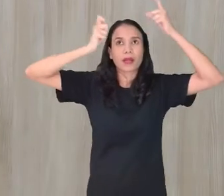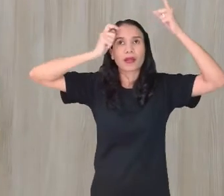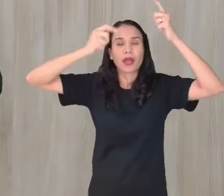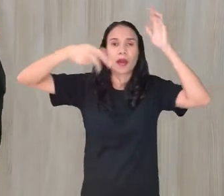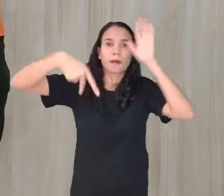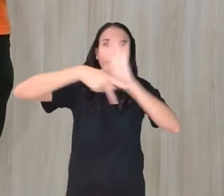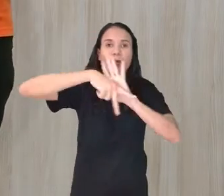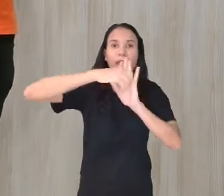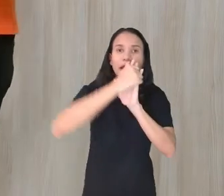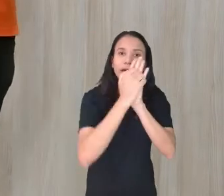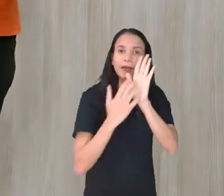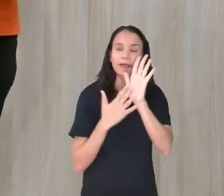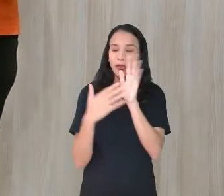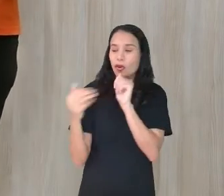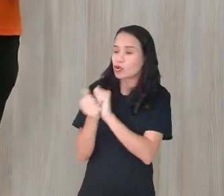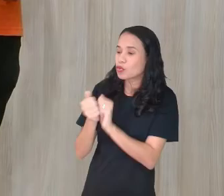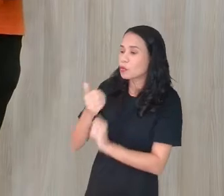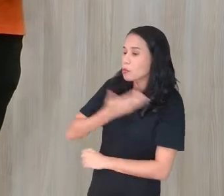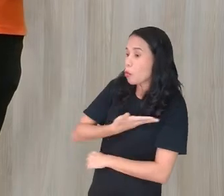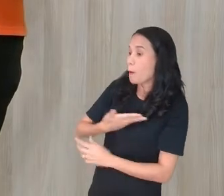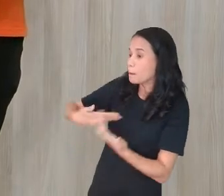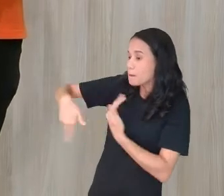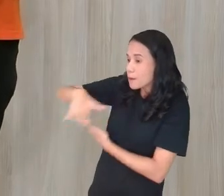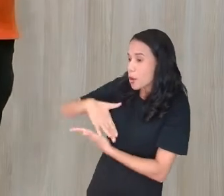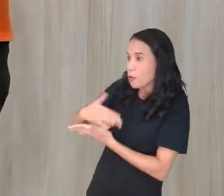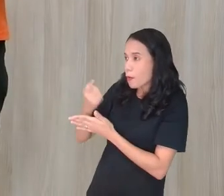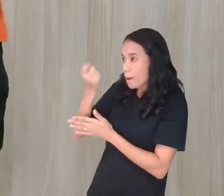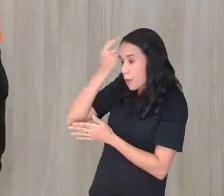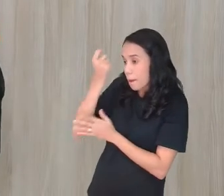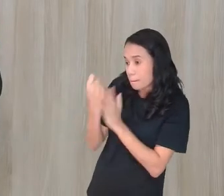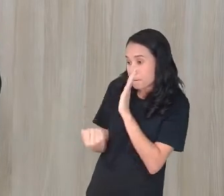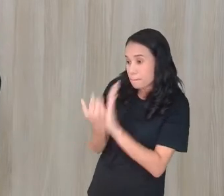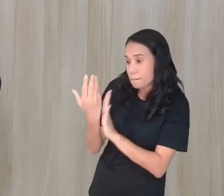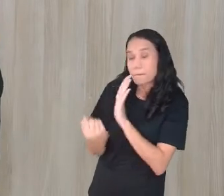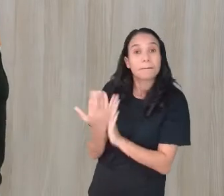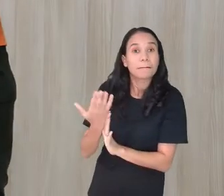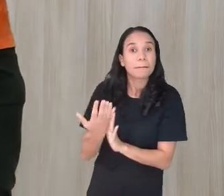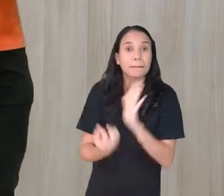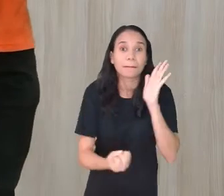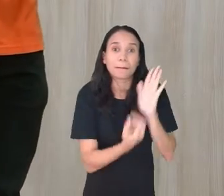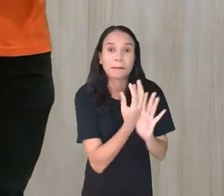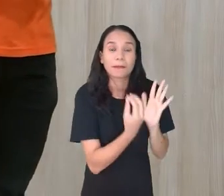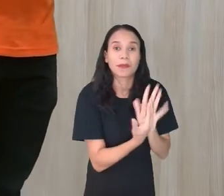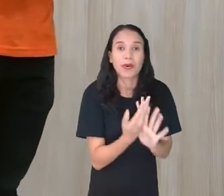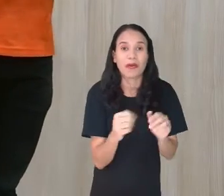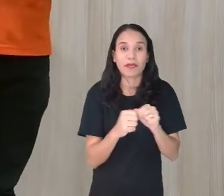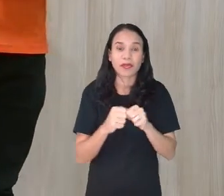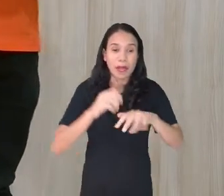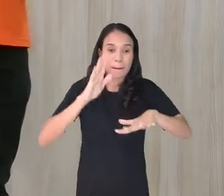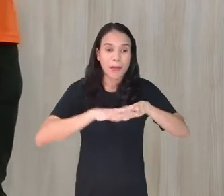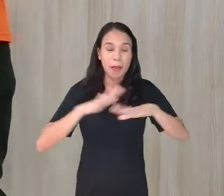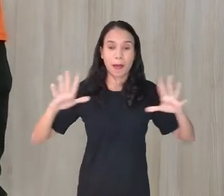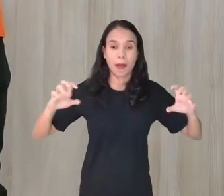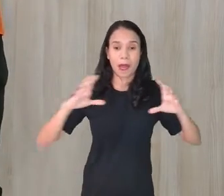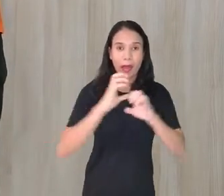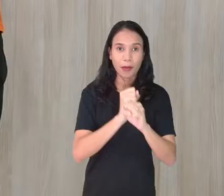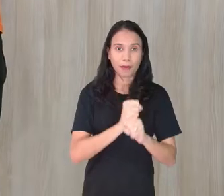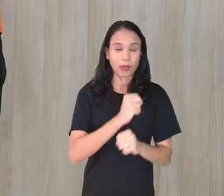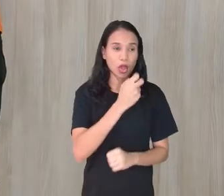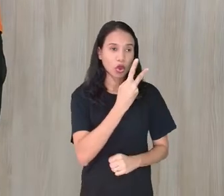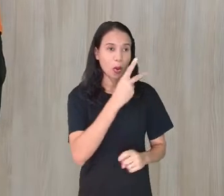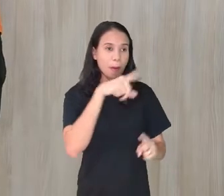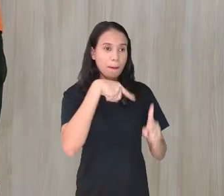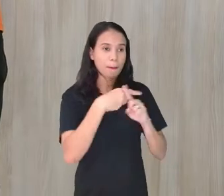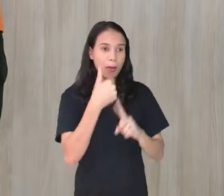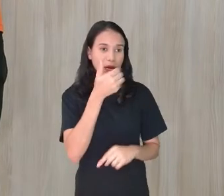atividades, né? Você pode se juntar com um amigo aí e criar a sua própria atividade. Então ele foi colocando, Tiago, cálculos, tipo 2 mais